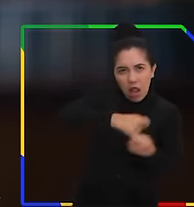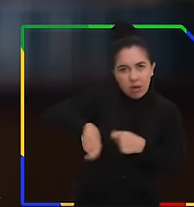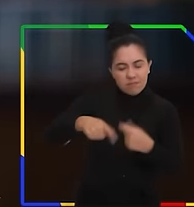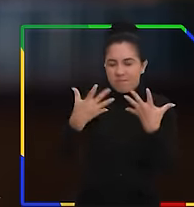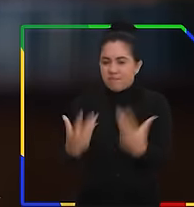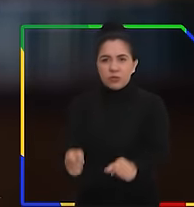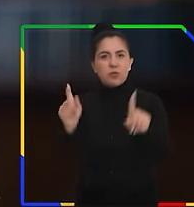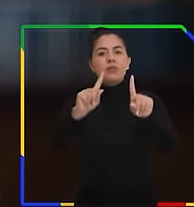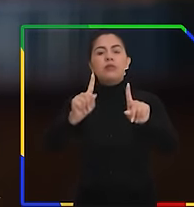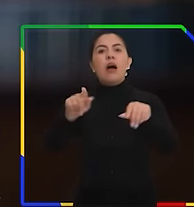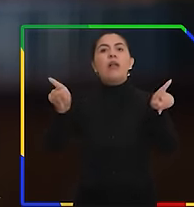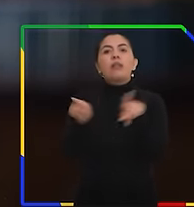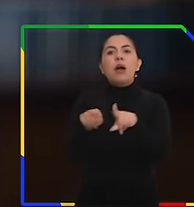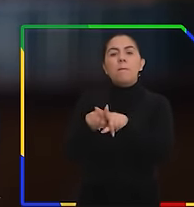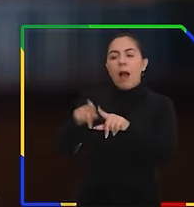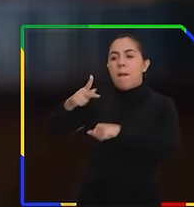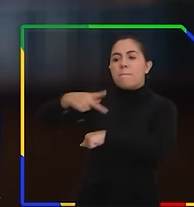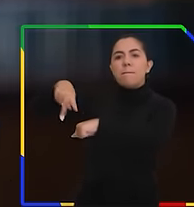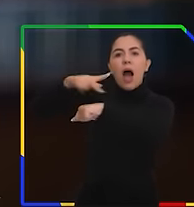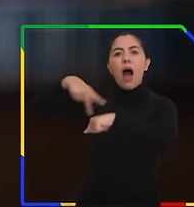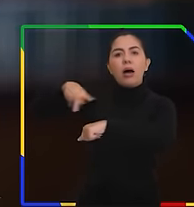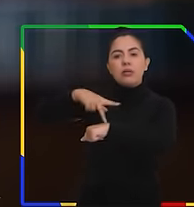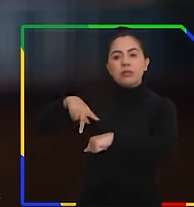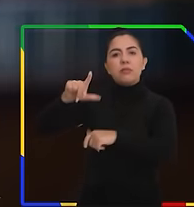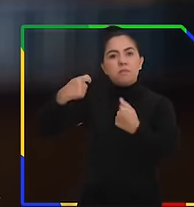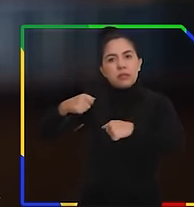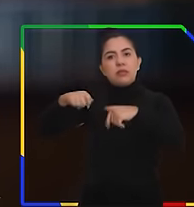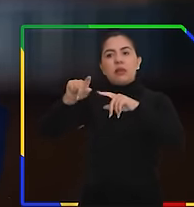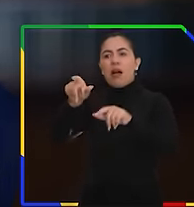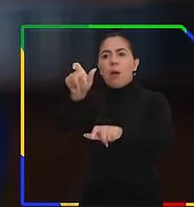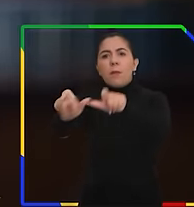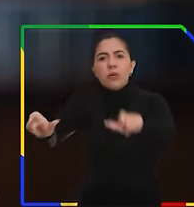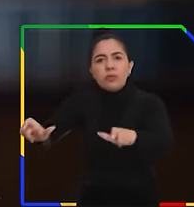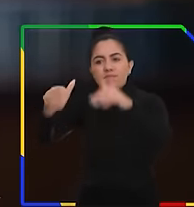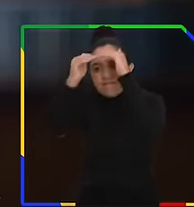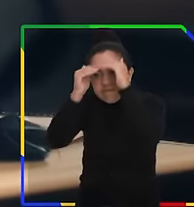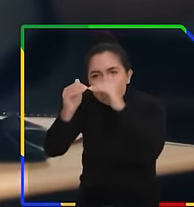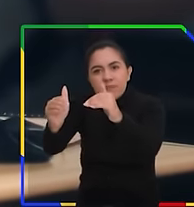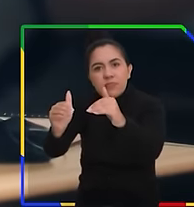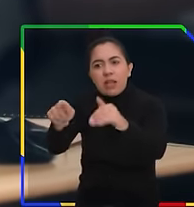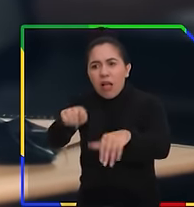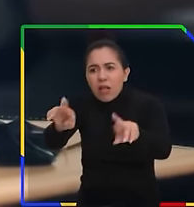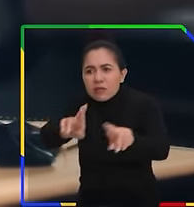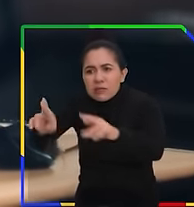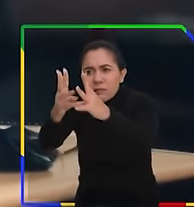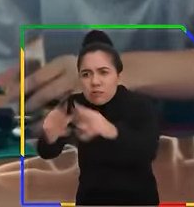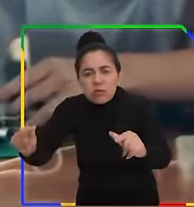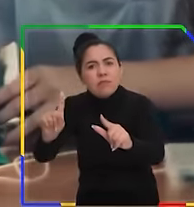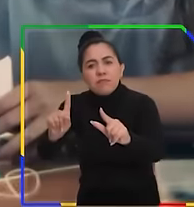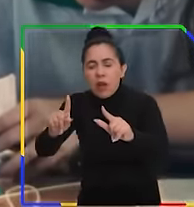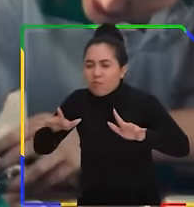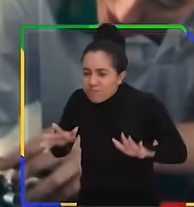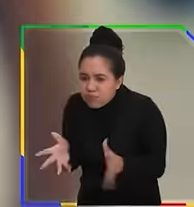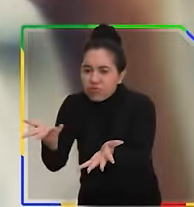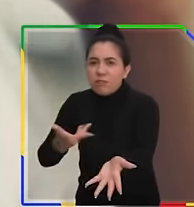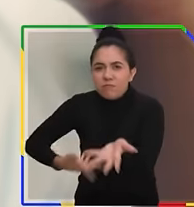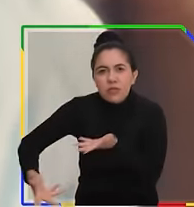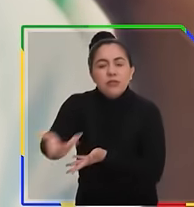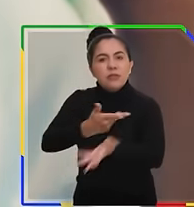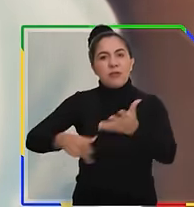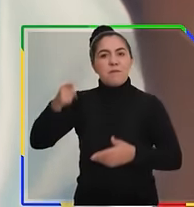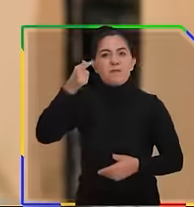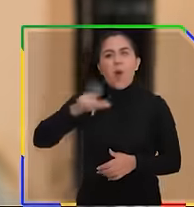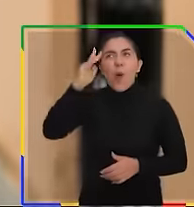à venda. Nenhum país do mundo é de fato independente quando seu povo perde a esperança. Por isso, comemoramos a volta